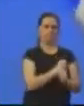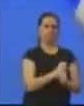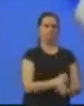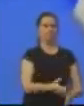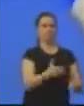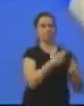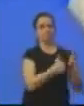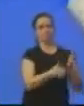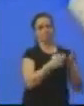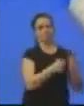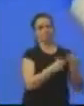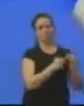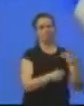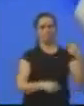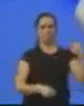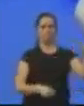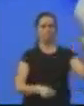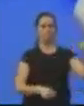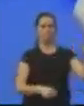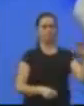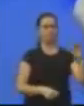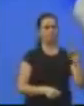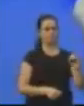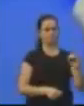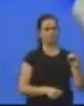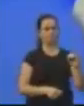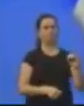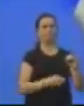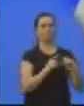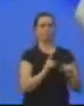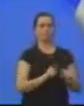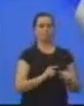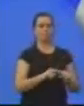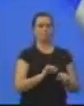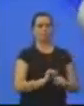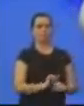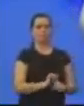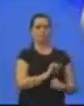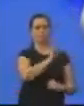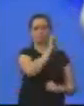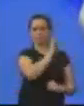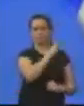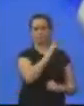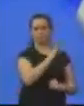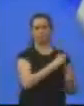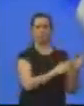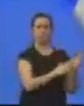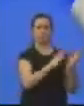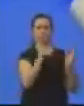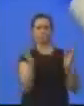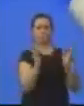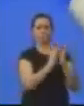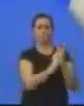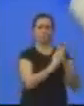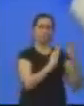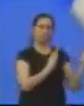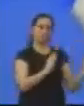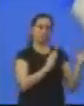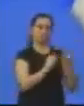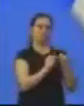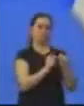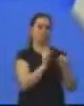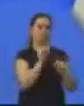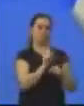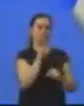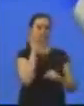Graficamente, o que aconteceu? No 0, no eixo y, eu não tenho gráfico. Então, eu vou ter gráfico de um lado e do outro. E aí o que vai